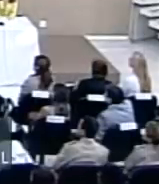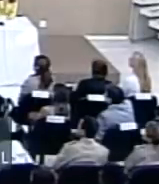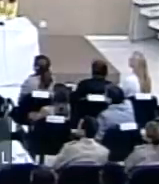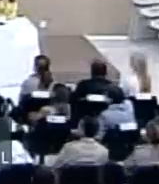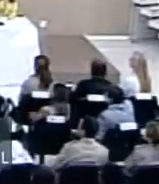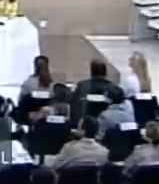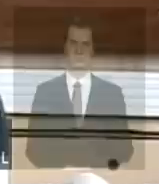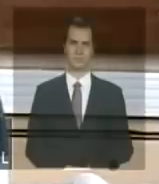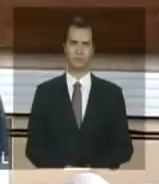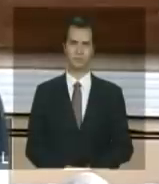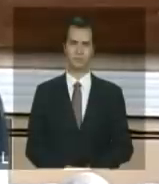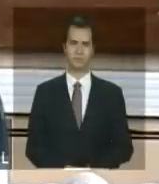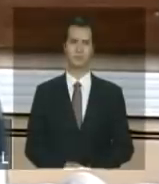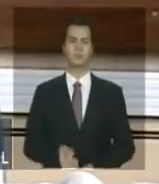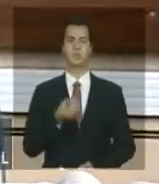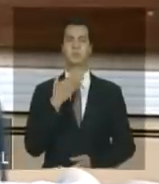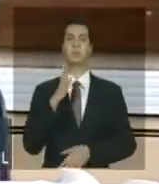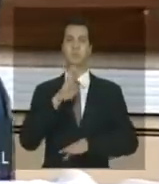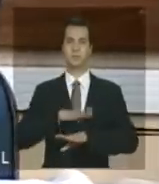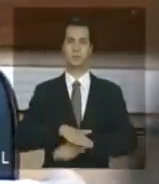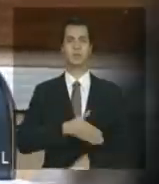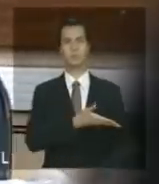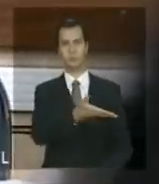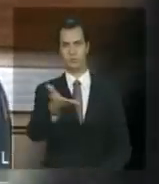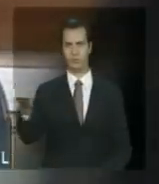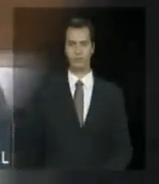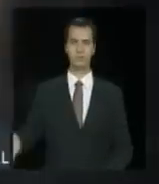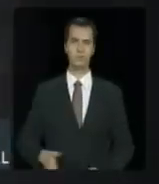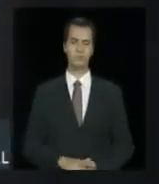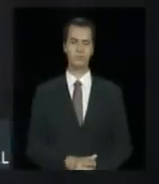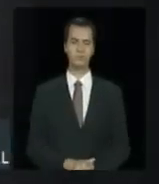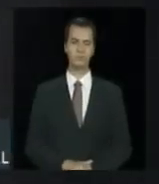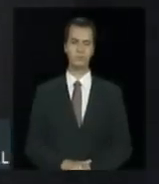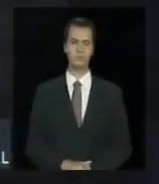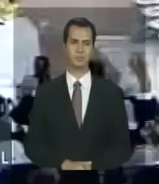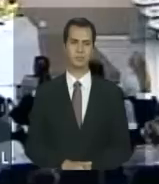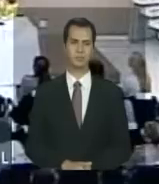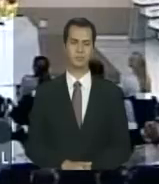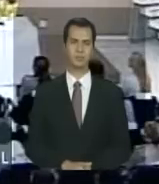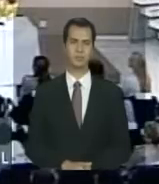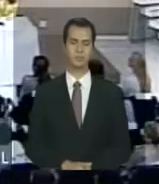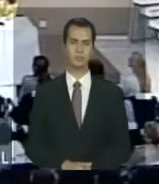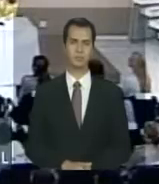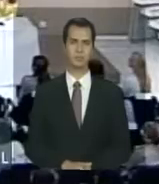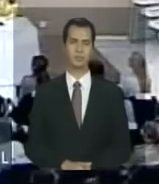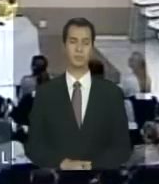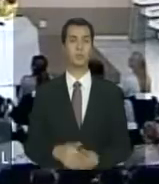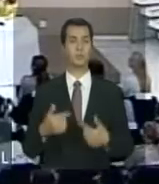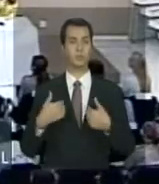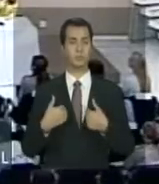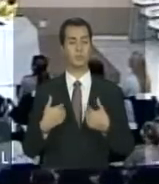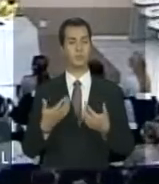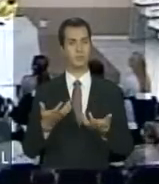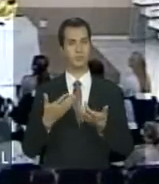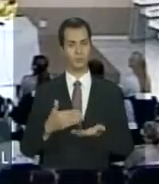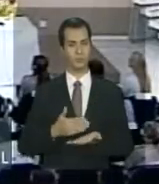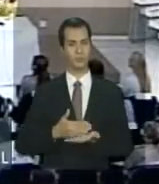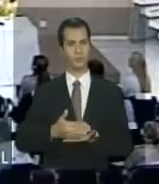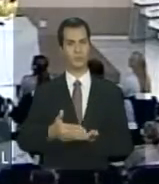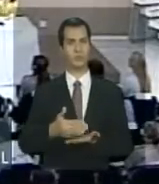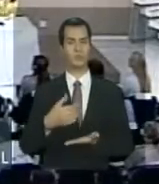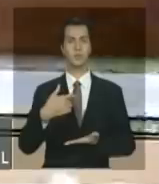Boa tarde a todas e todos. Queria aqui começar essa cerimônia, que eu sei